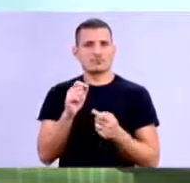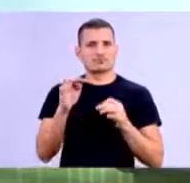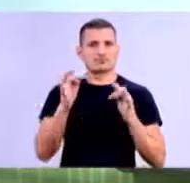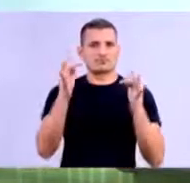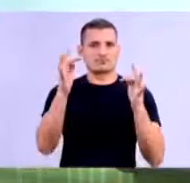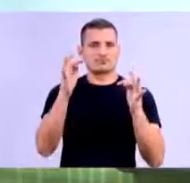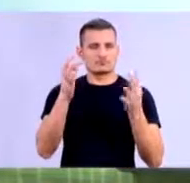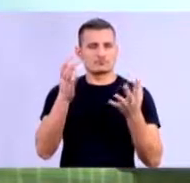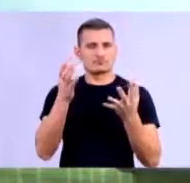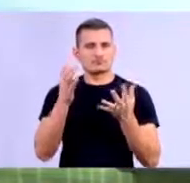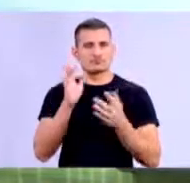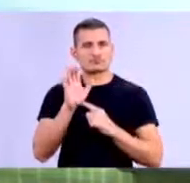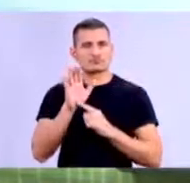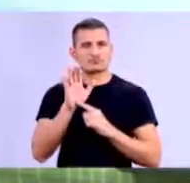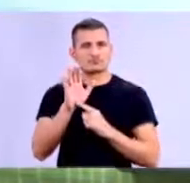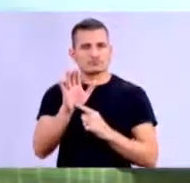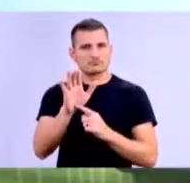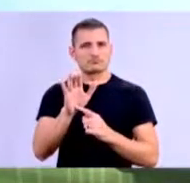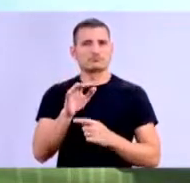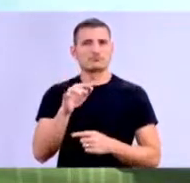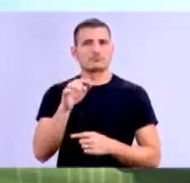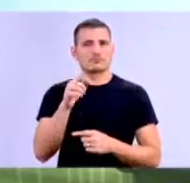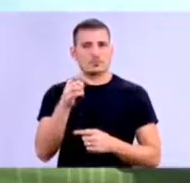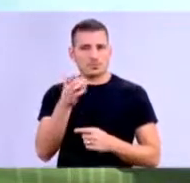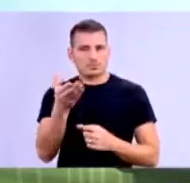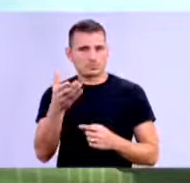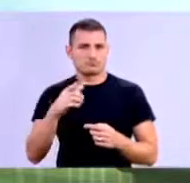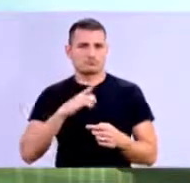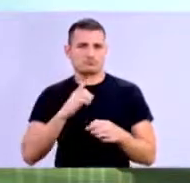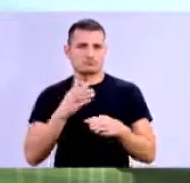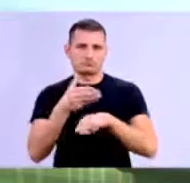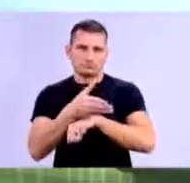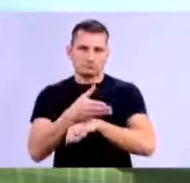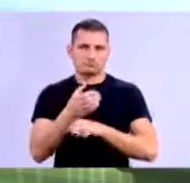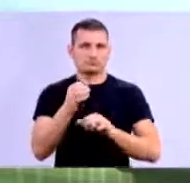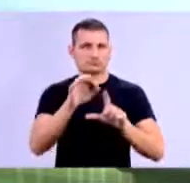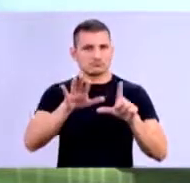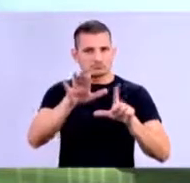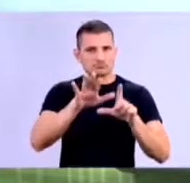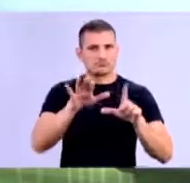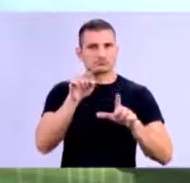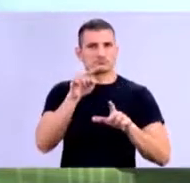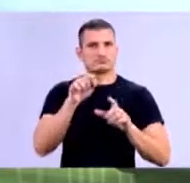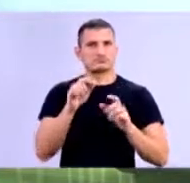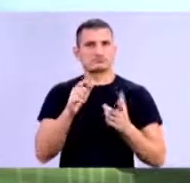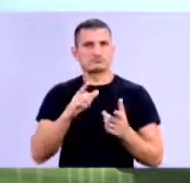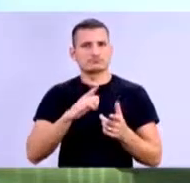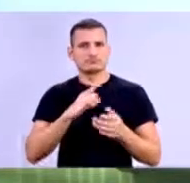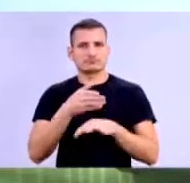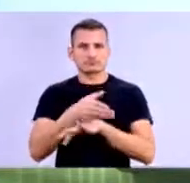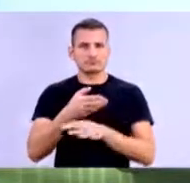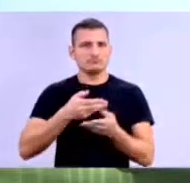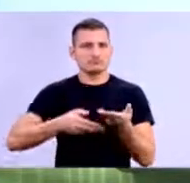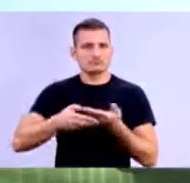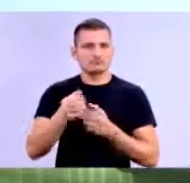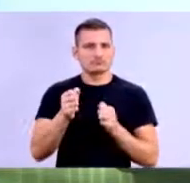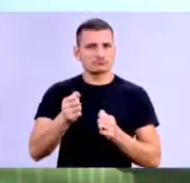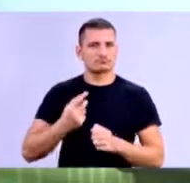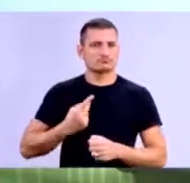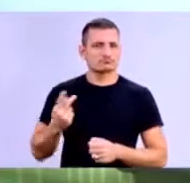com base a esse acesso que você pode ter hoje no ambiente, com base a esse acesso que você pode interagir conosco